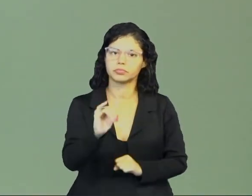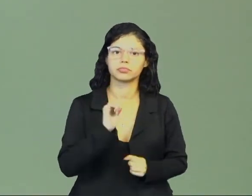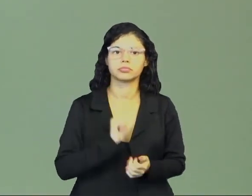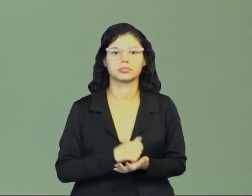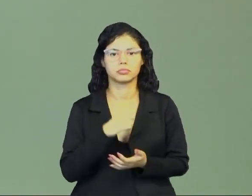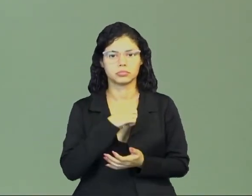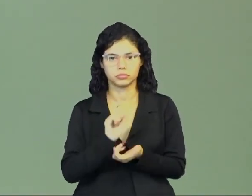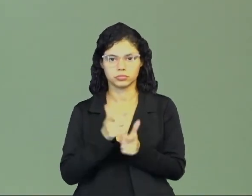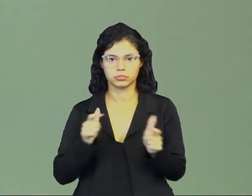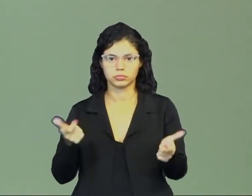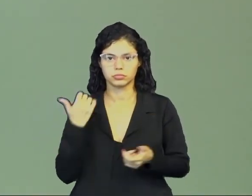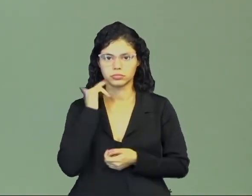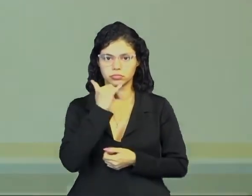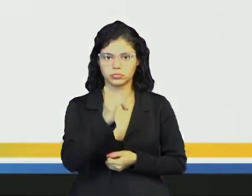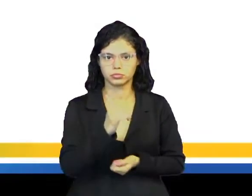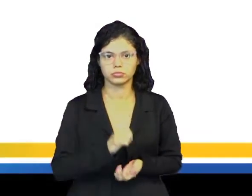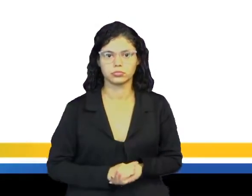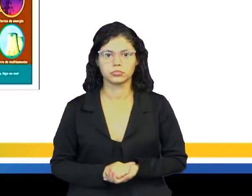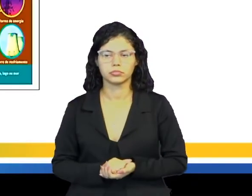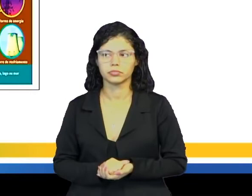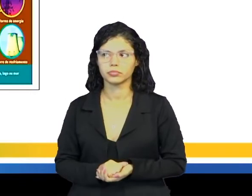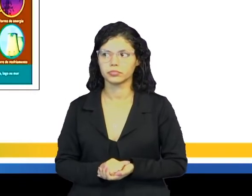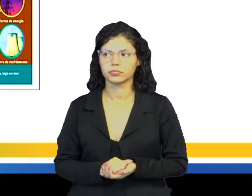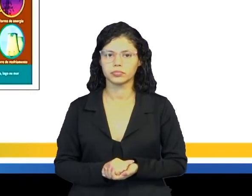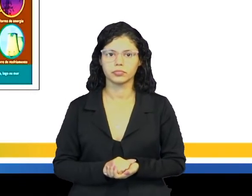aí essa grande quantidade de energia.